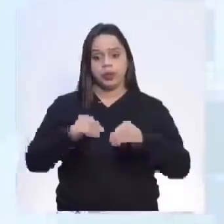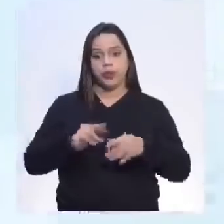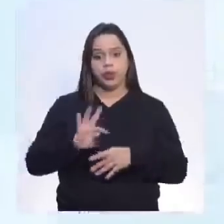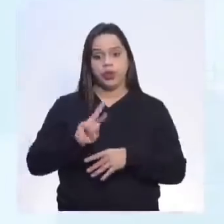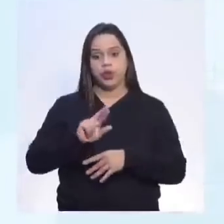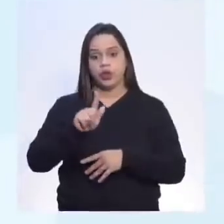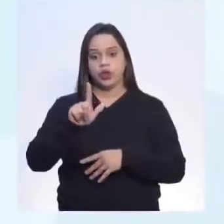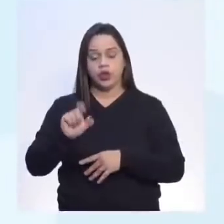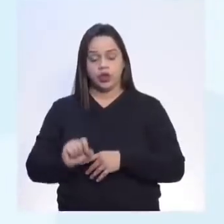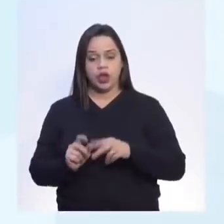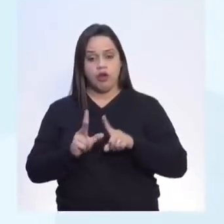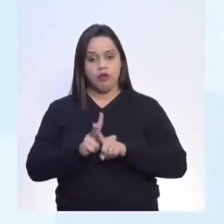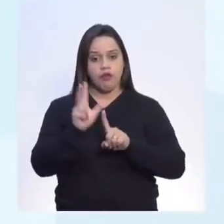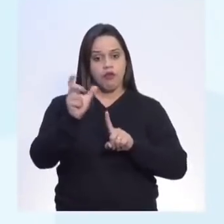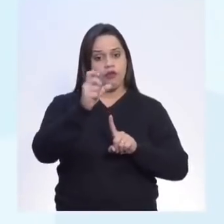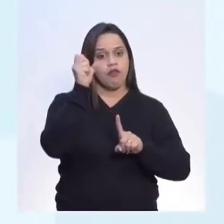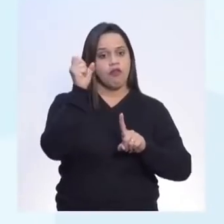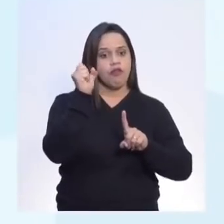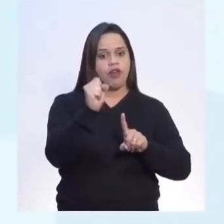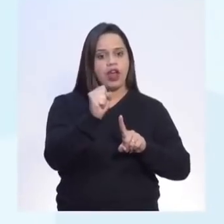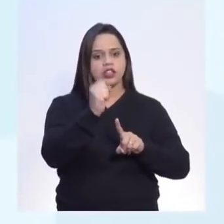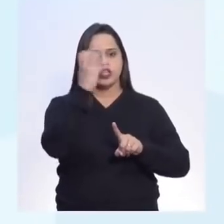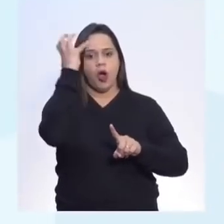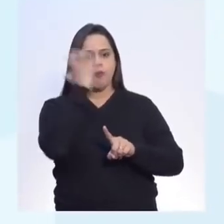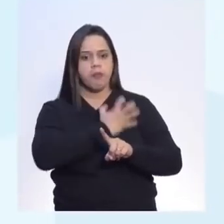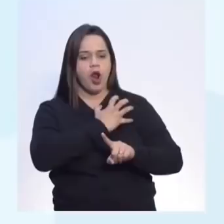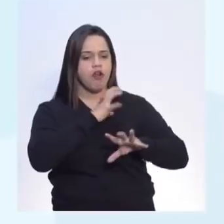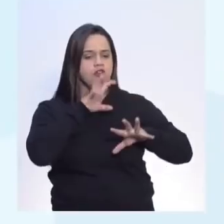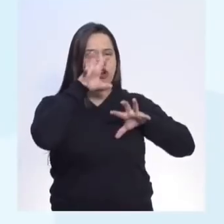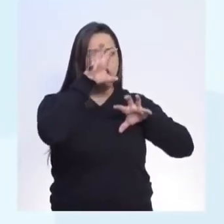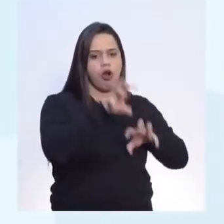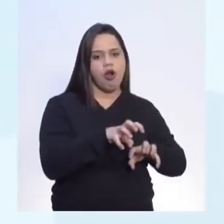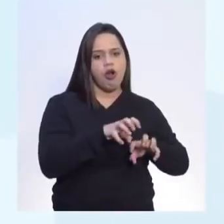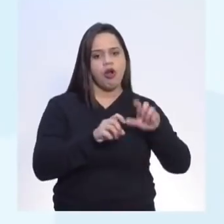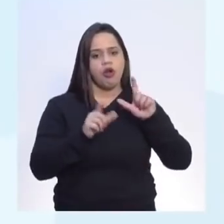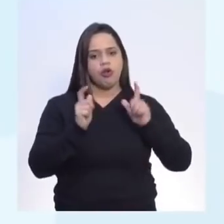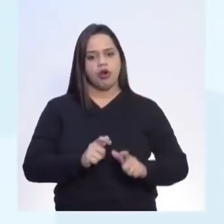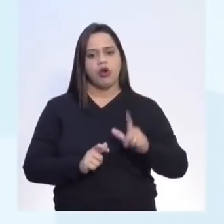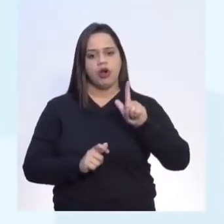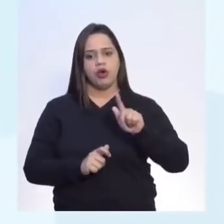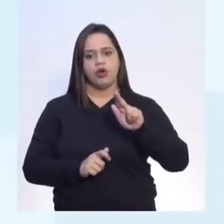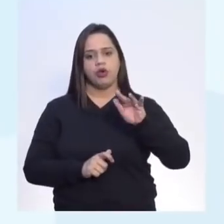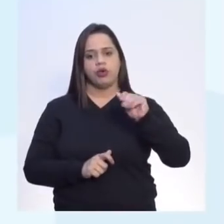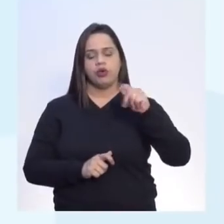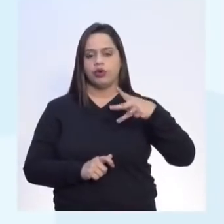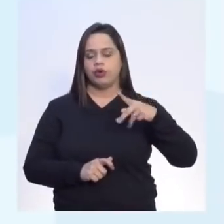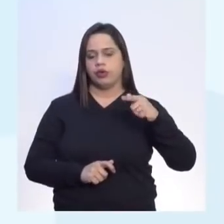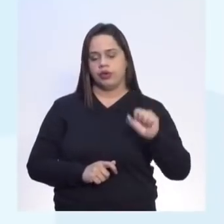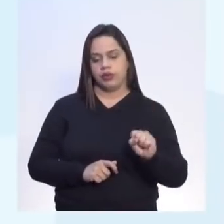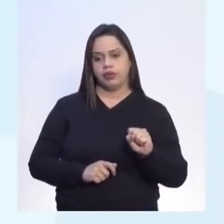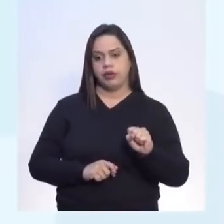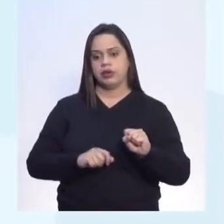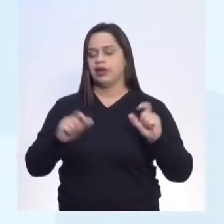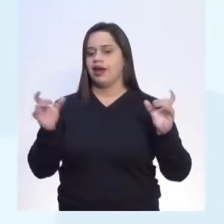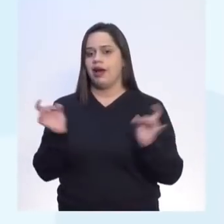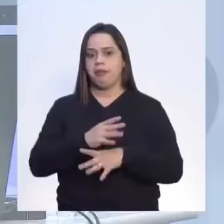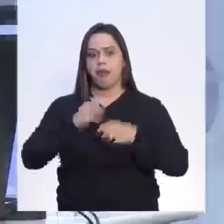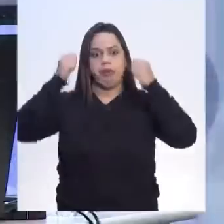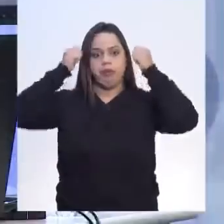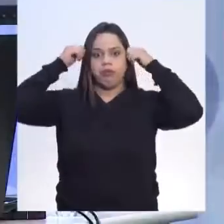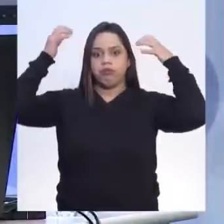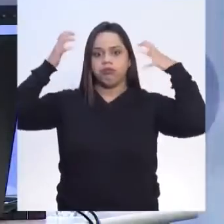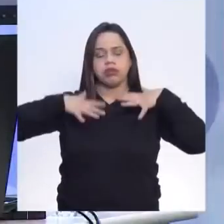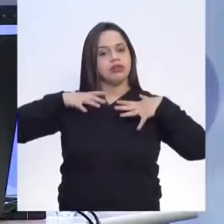venceu a ferocidade do monstro de Guampas. Pronto, era só aquilo. Pedrinho e Emília